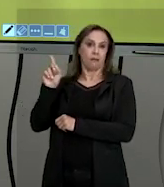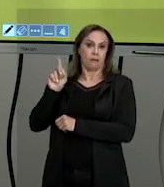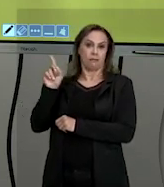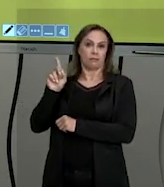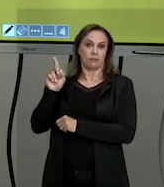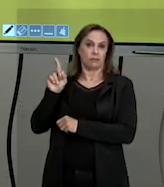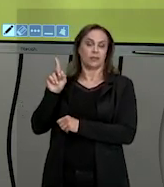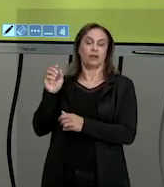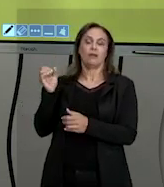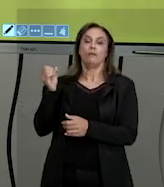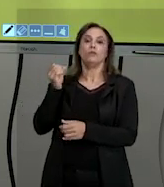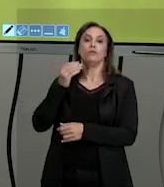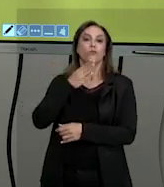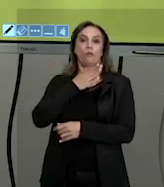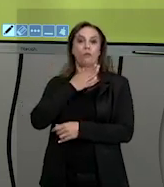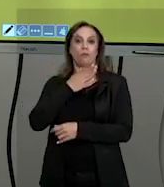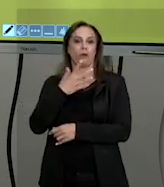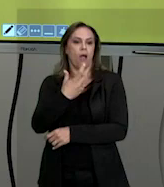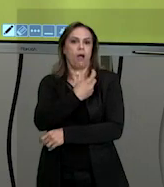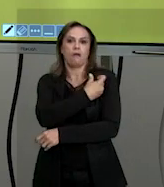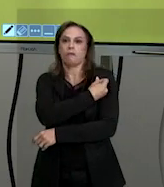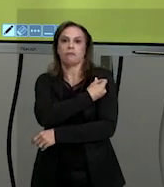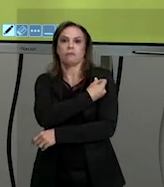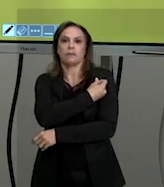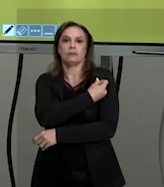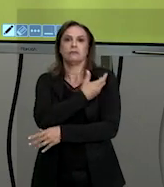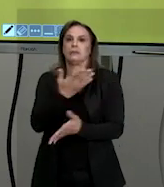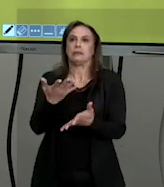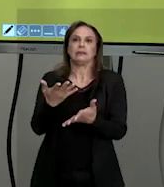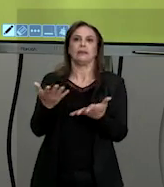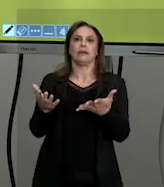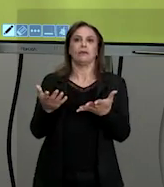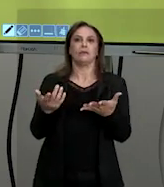cobriam, né, a proteção